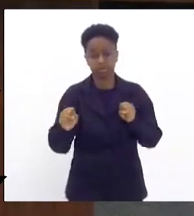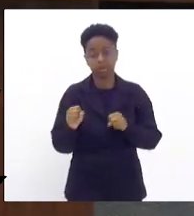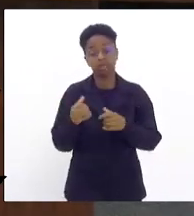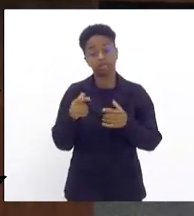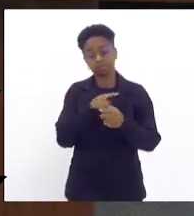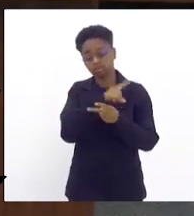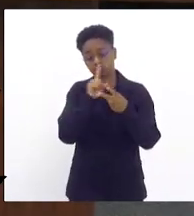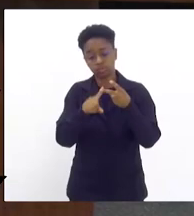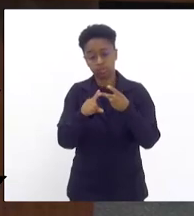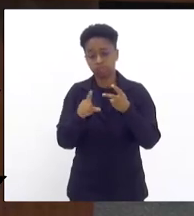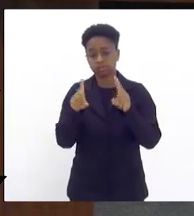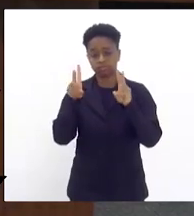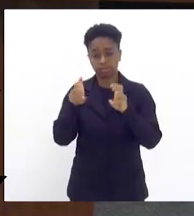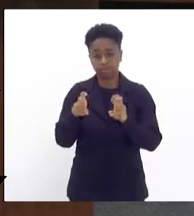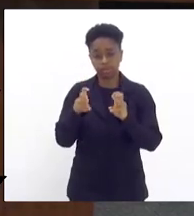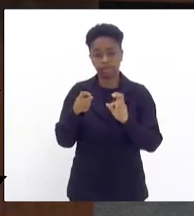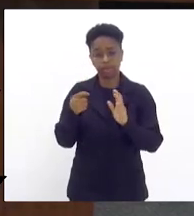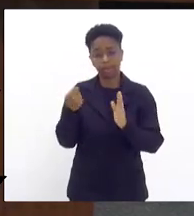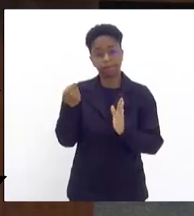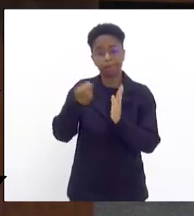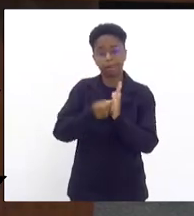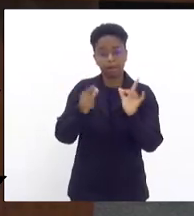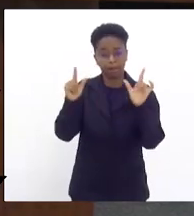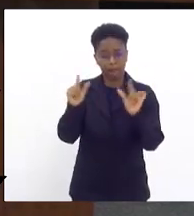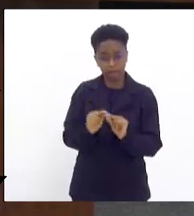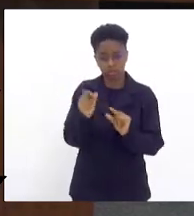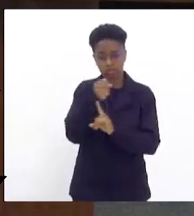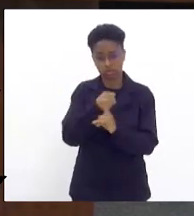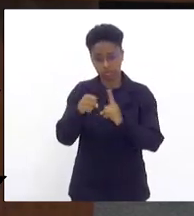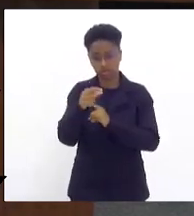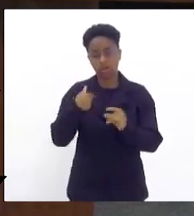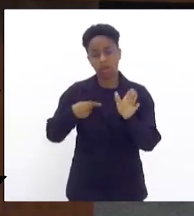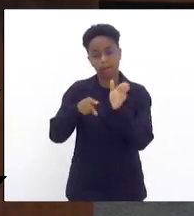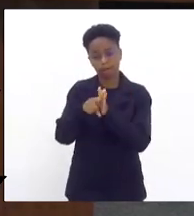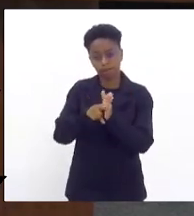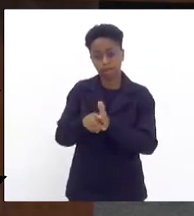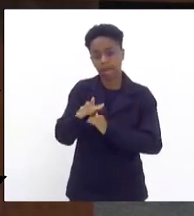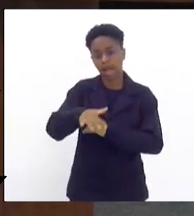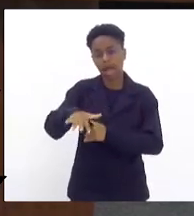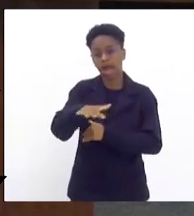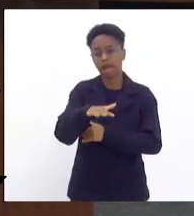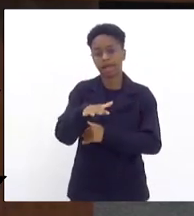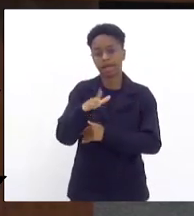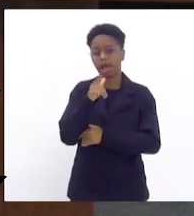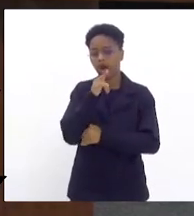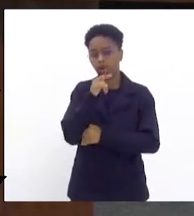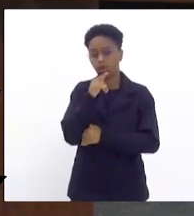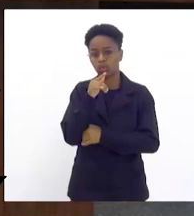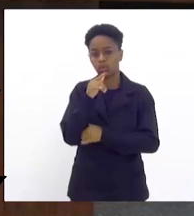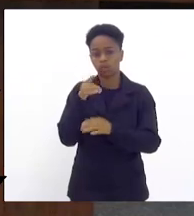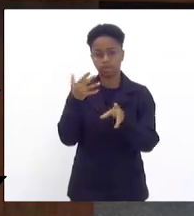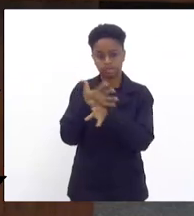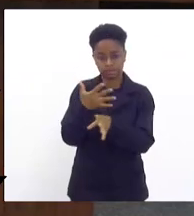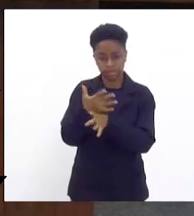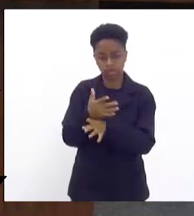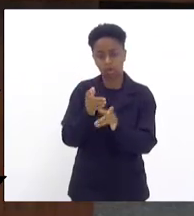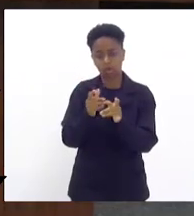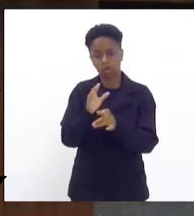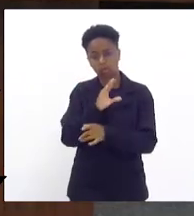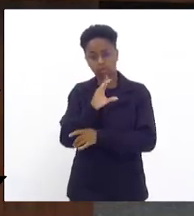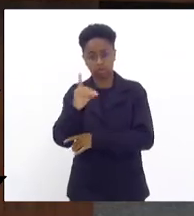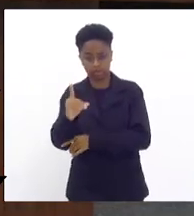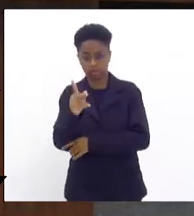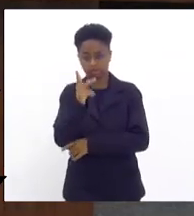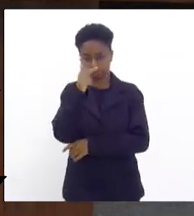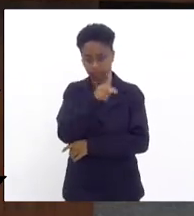segundo ponto é sobre a tarifa social. Eu sou pesquisadora do Laboratório de Estudos de Águas Urbanas, coordenado pela professora Ana Lúcia Brito, acredito